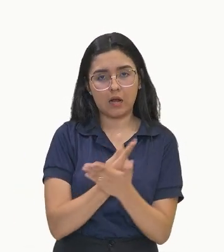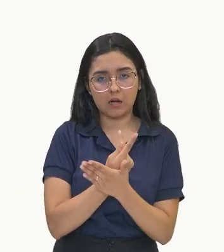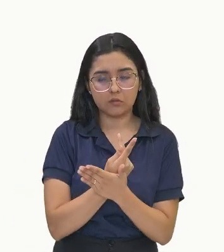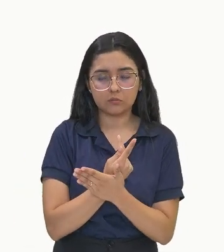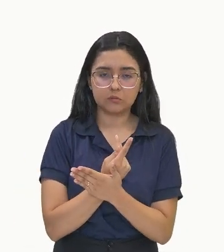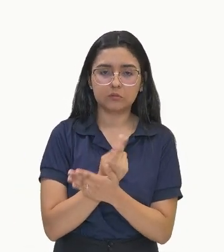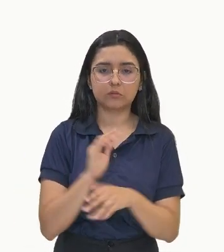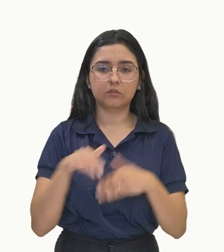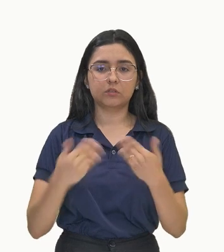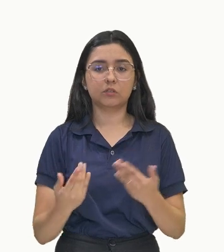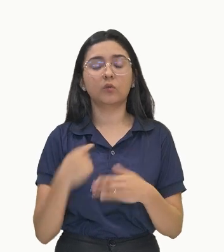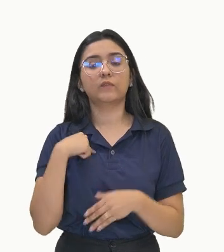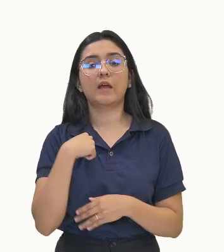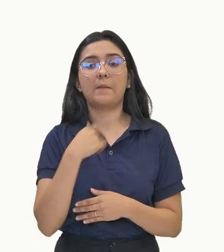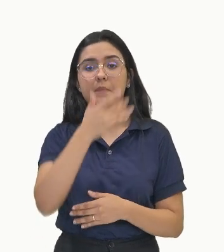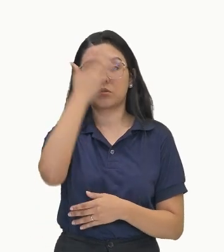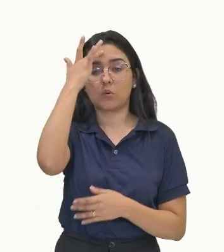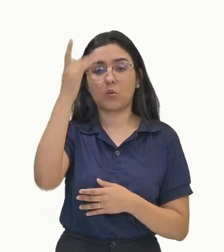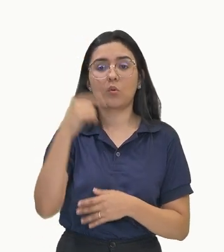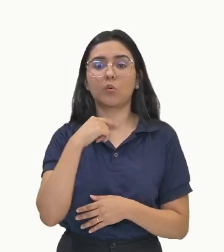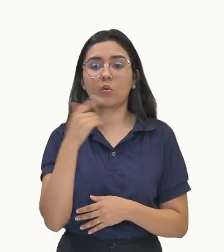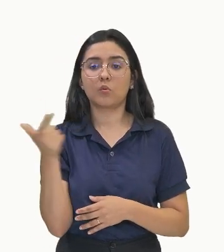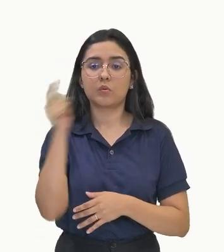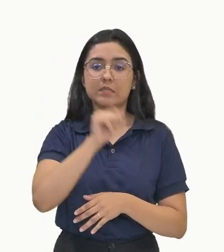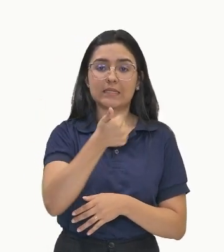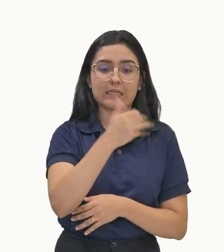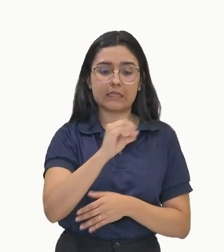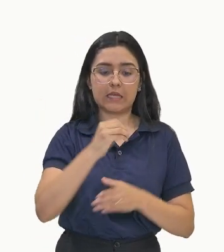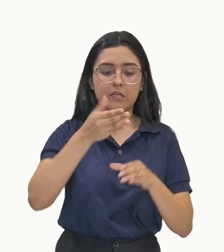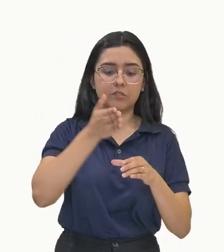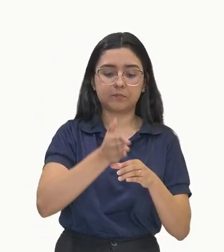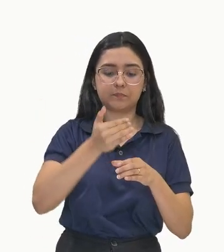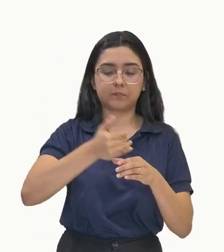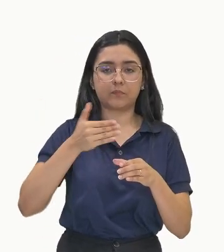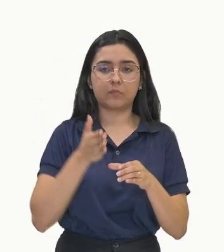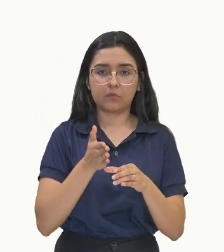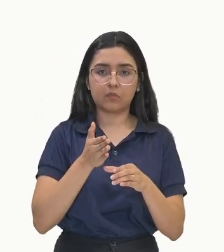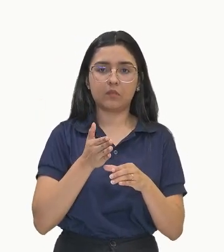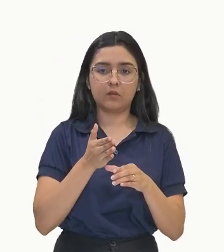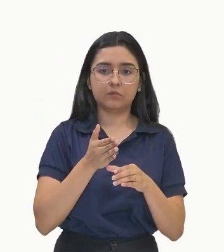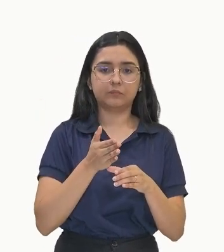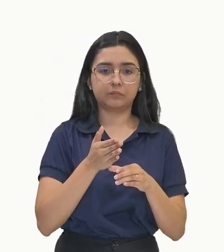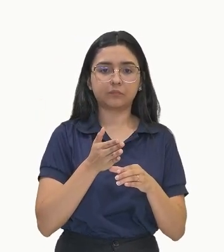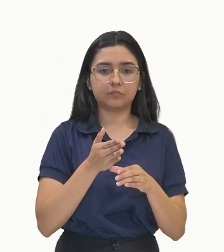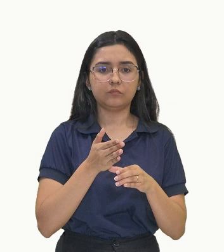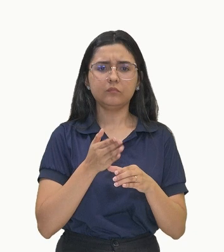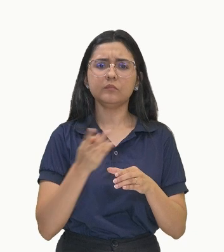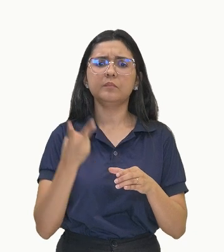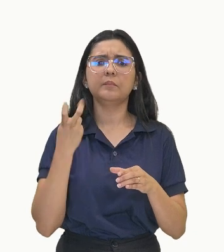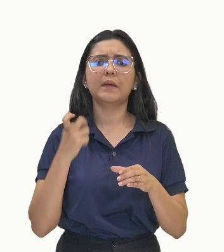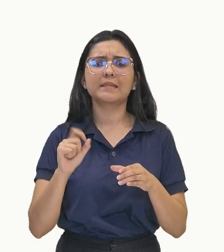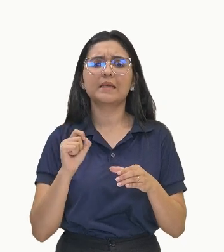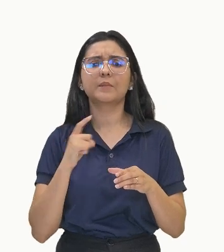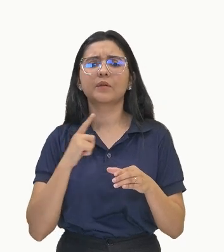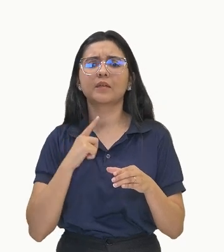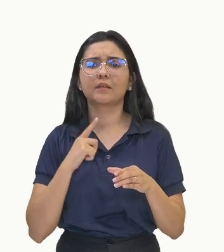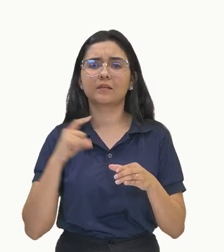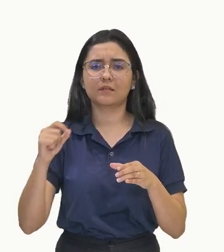em vez de conseguir 10 fatias do tamanho que ela queria, né? Porque aqui a gente consegue ver